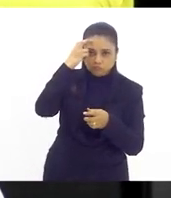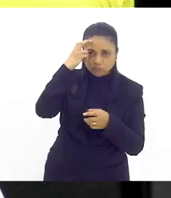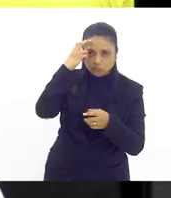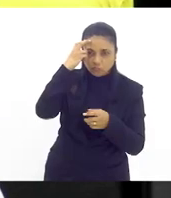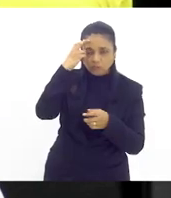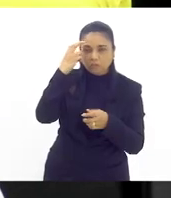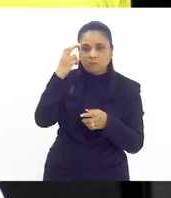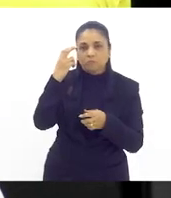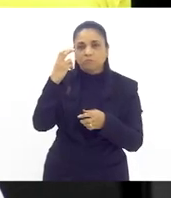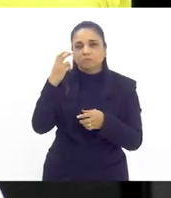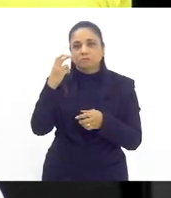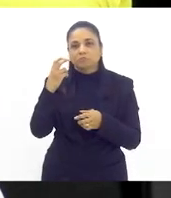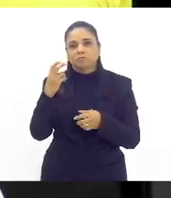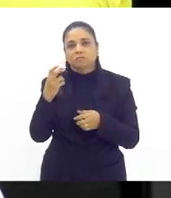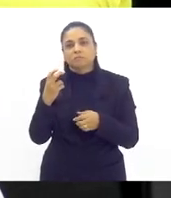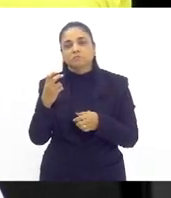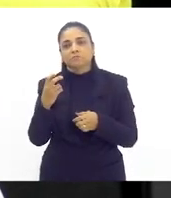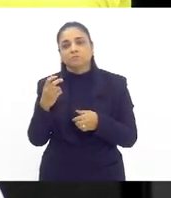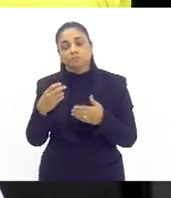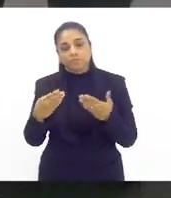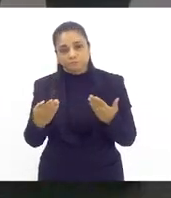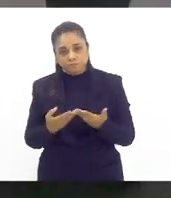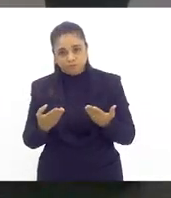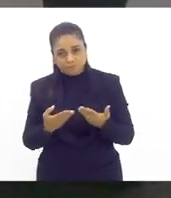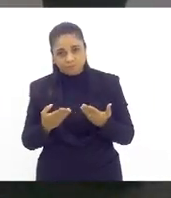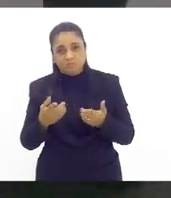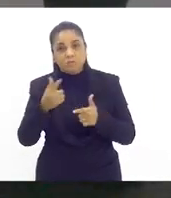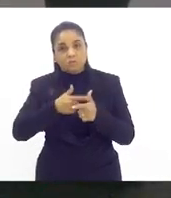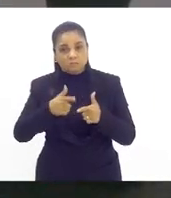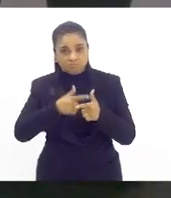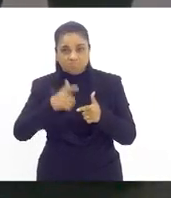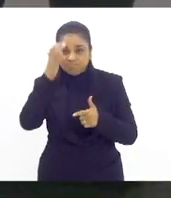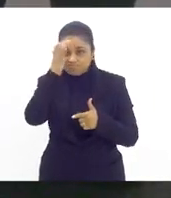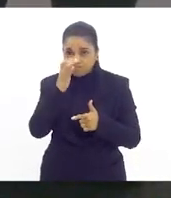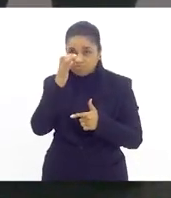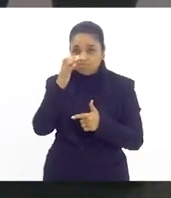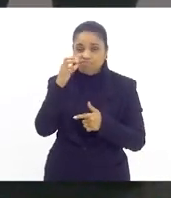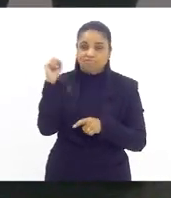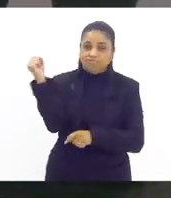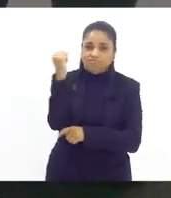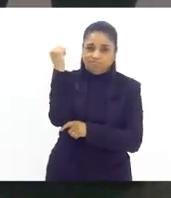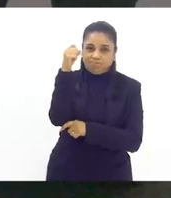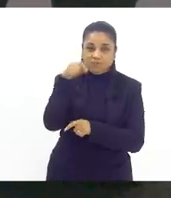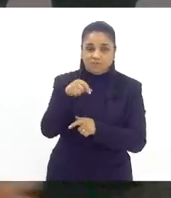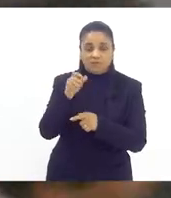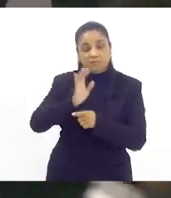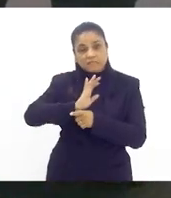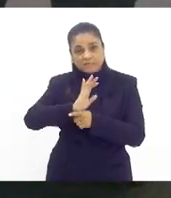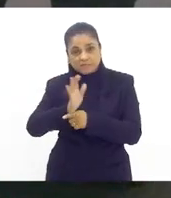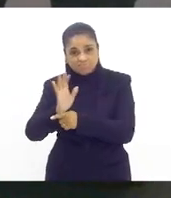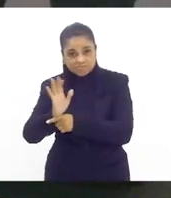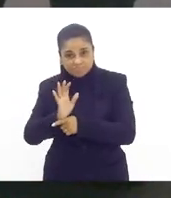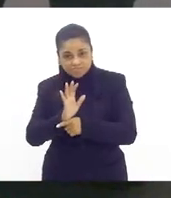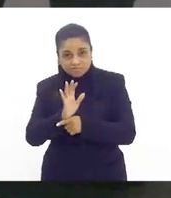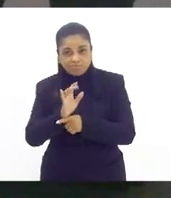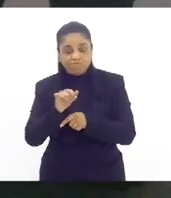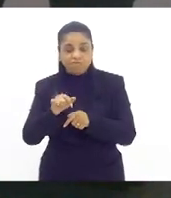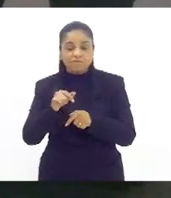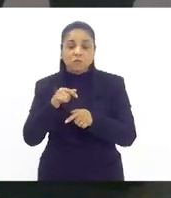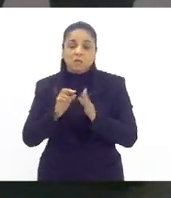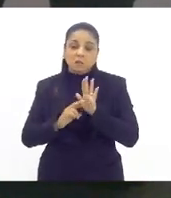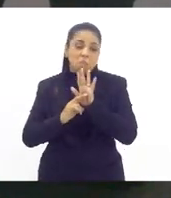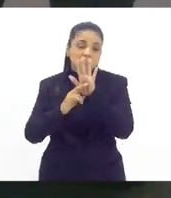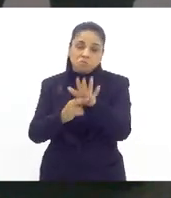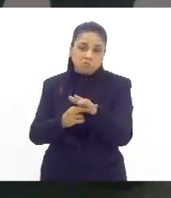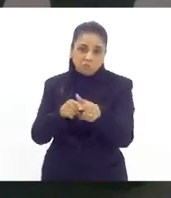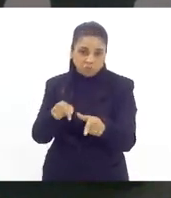um país o nosso conselho de Cultura hoje tem um problema sério que é o seguinte por diversas sessões os representantes do governo não